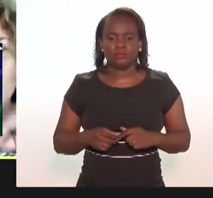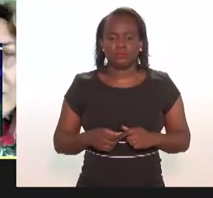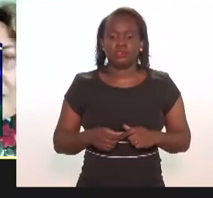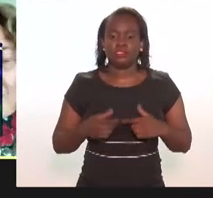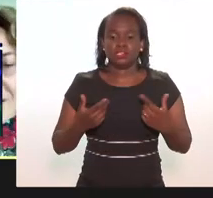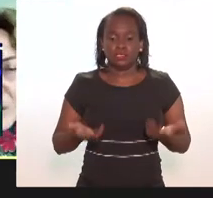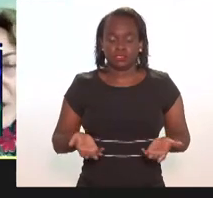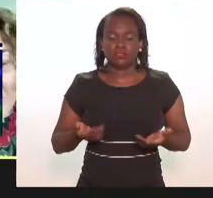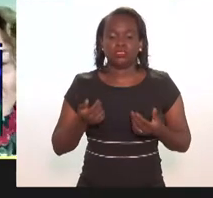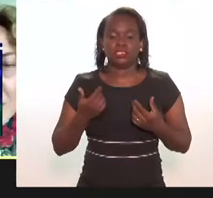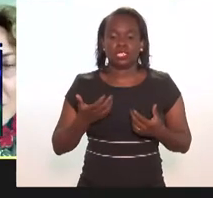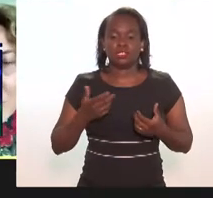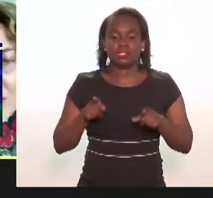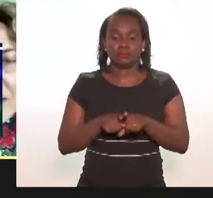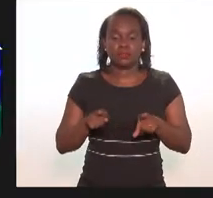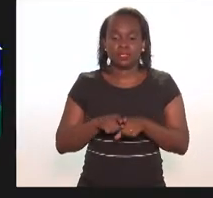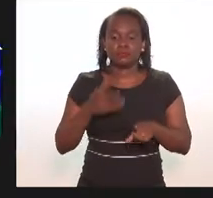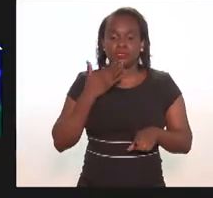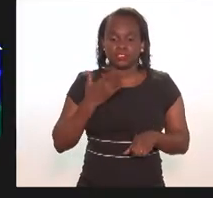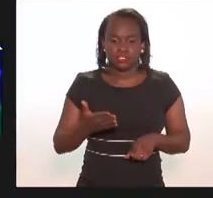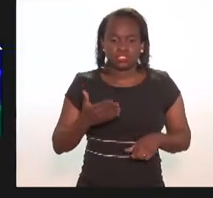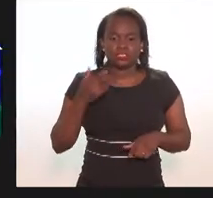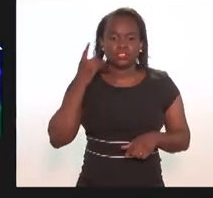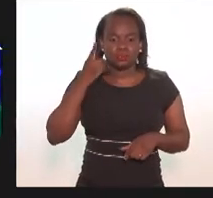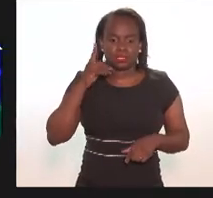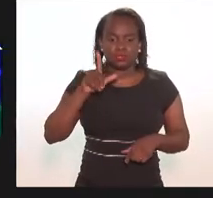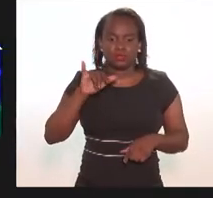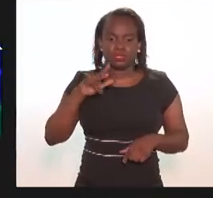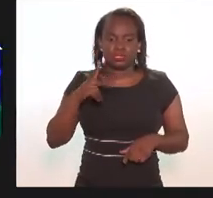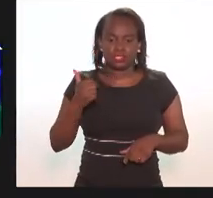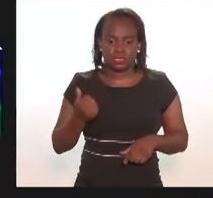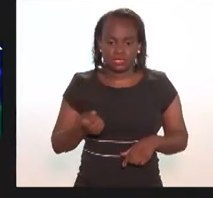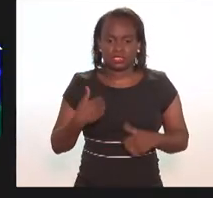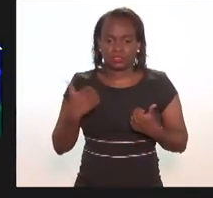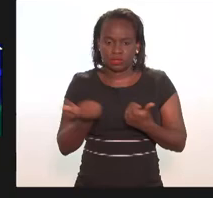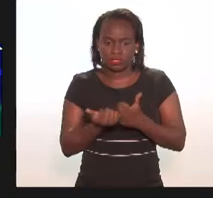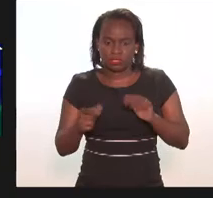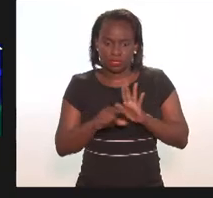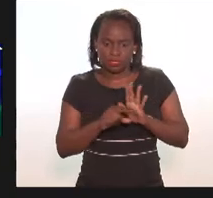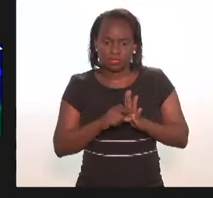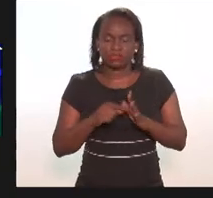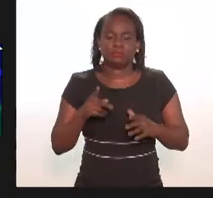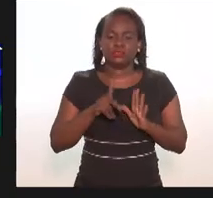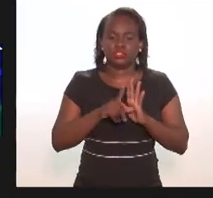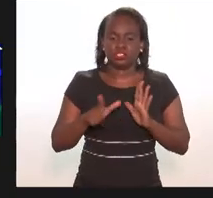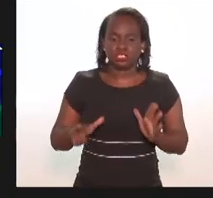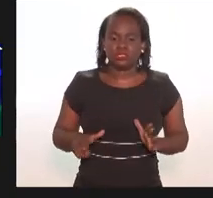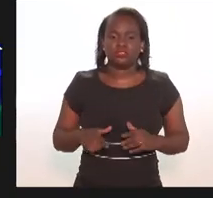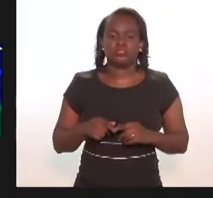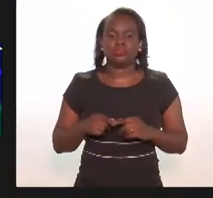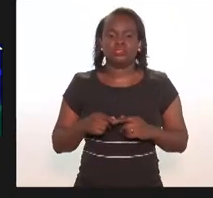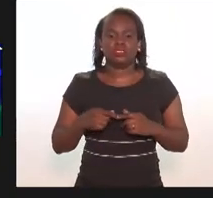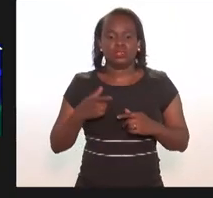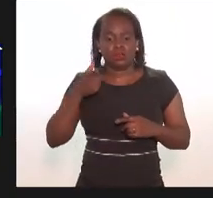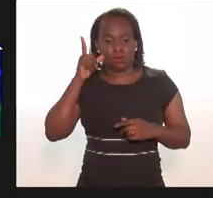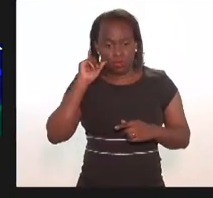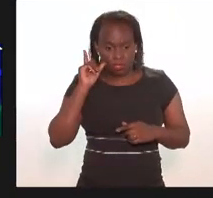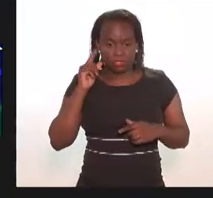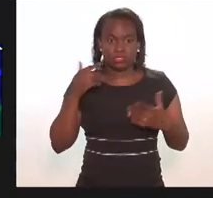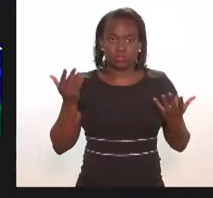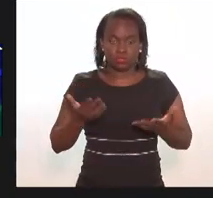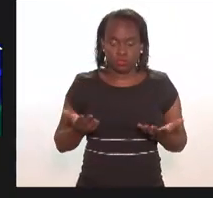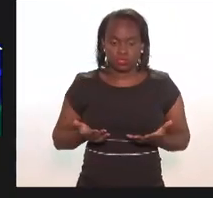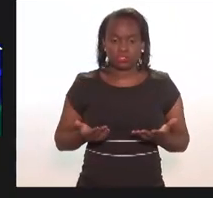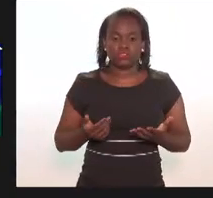Eu gostaria também de solicitar a deputada Lucinha com a autoria nesse projeto. Ontem e